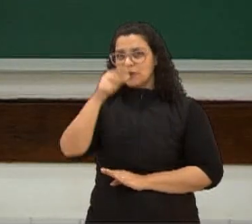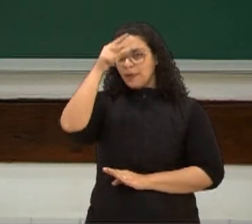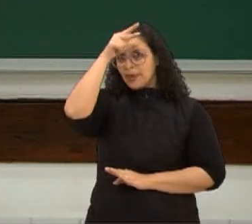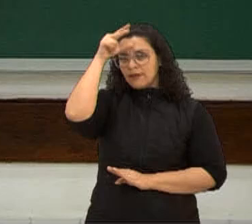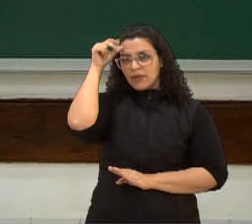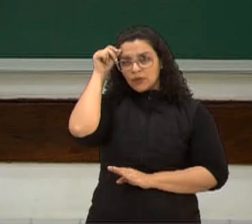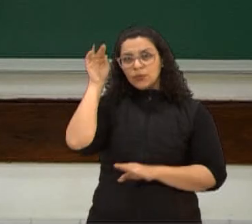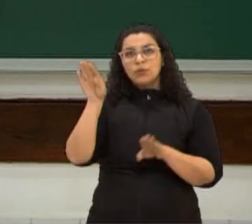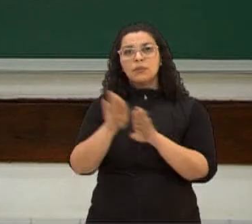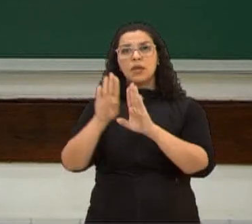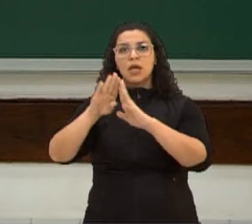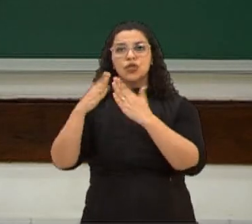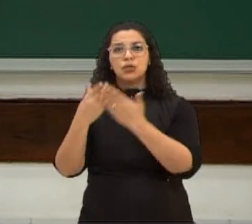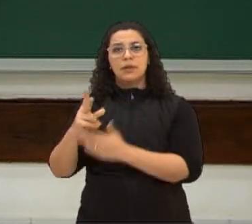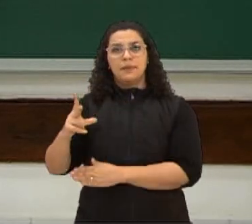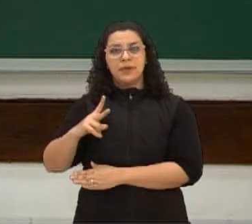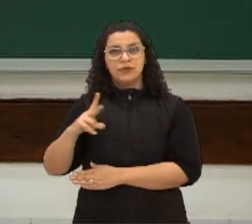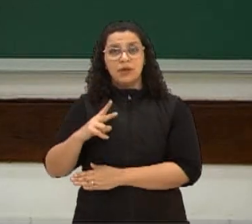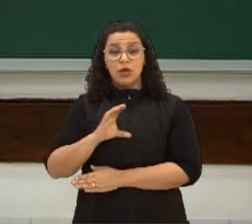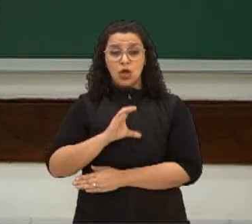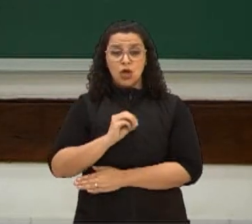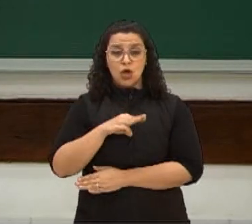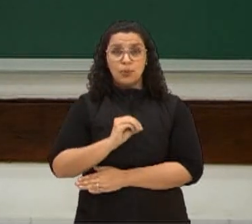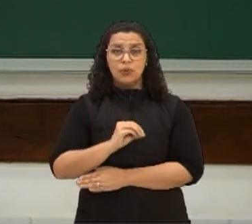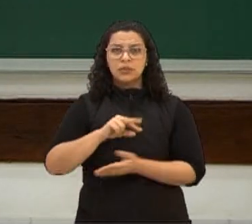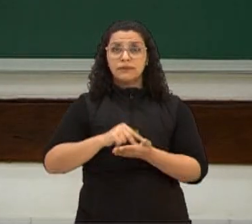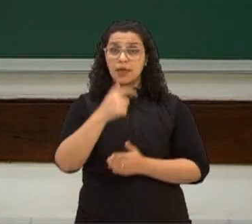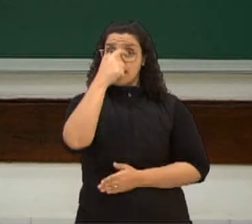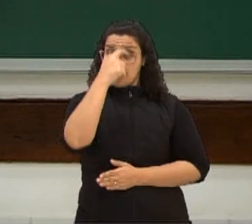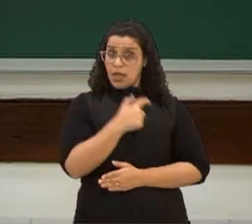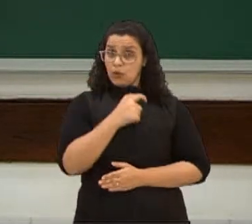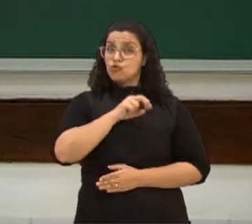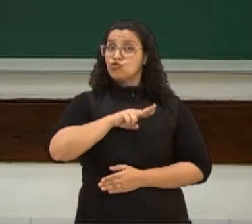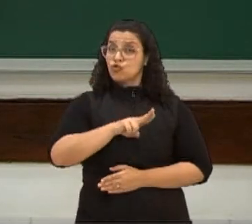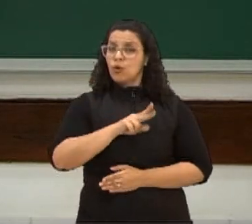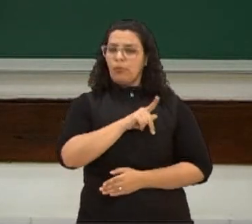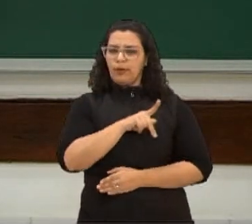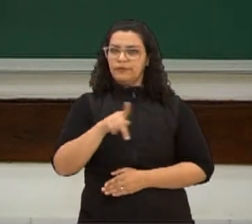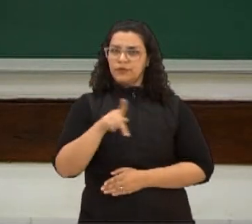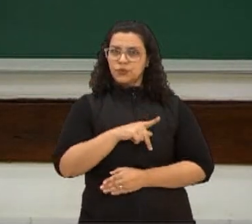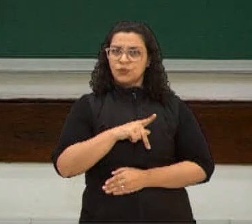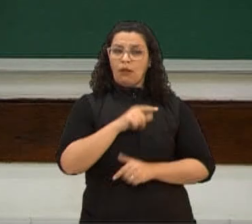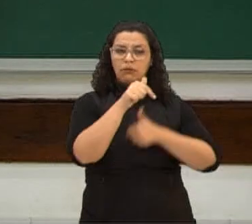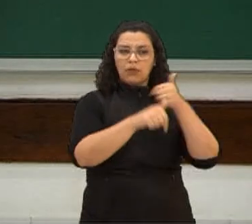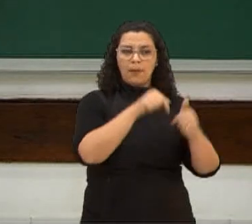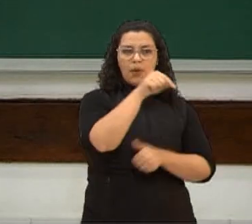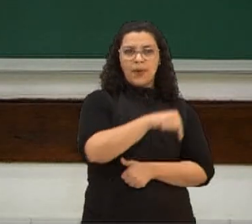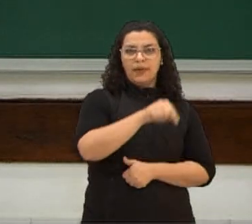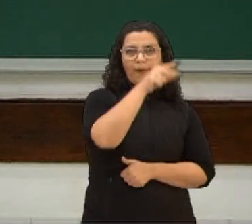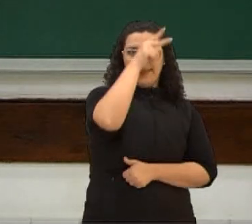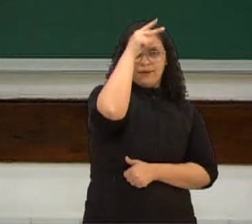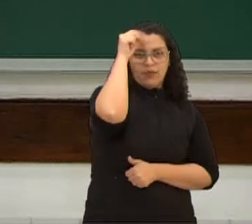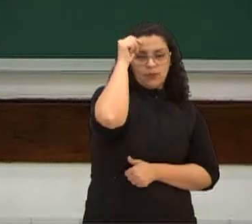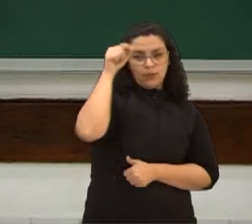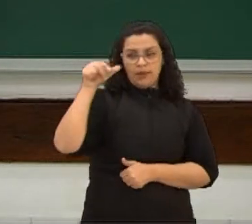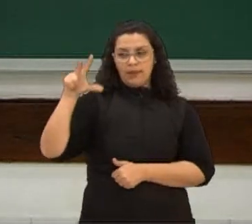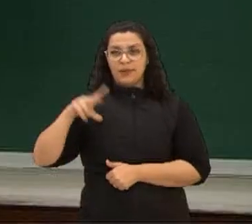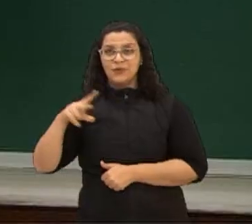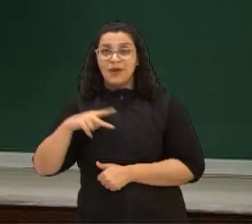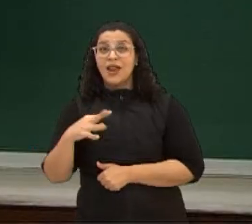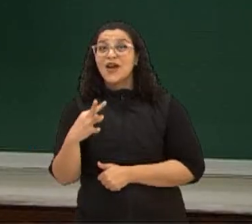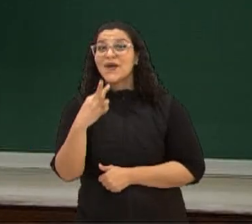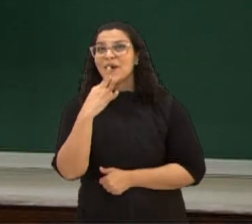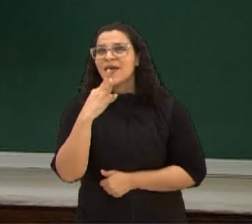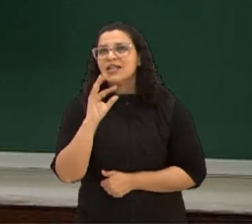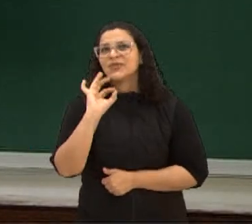privada? Então, quando ela diz como professora, entendemos o quê? que ela é uma pessoa que conhece o